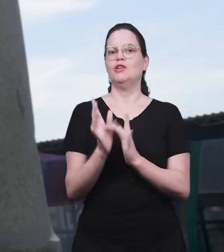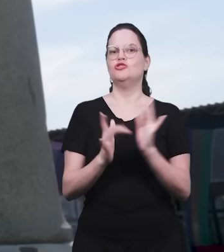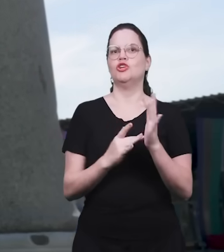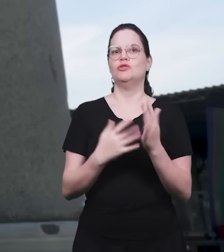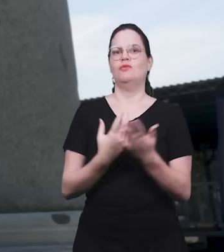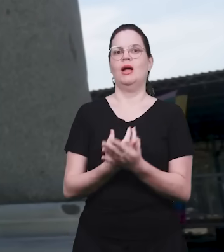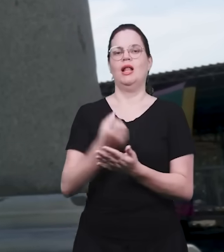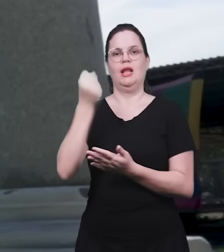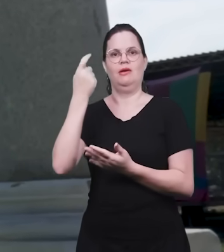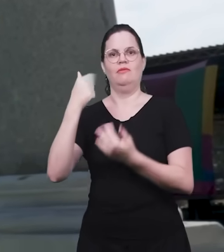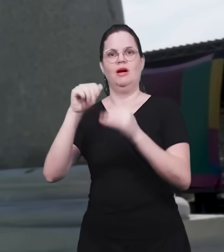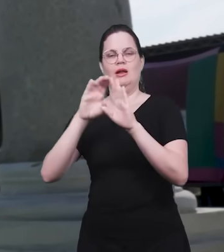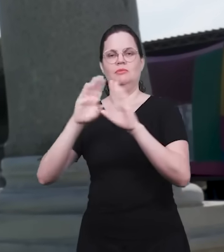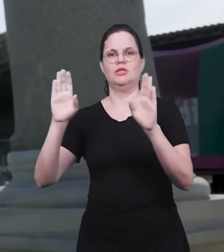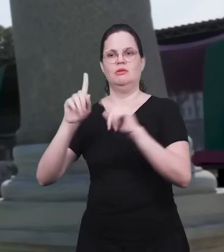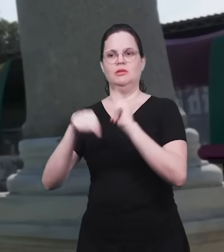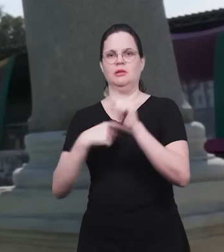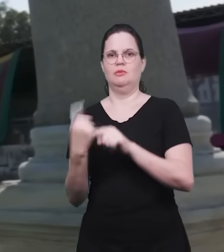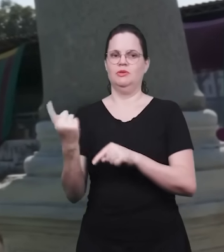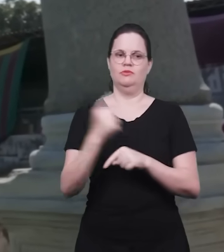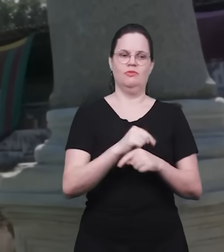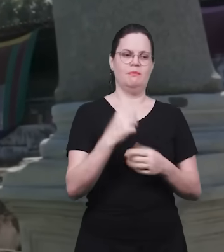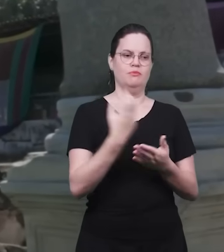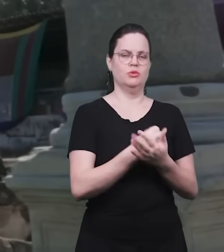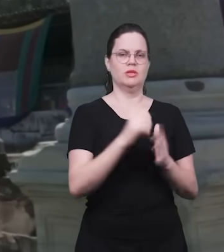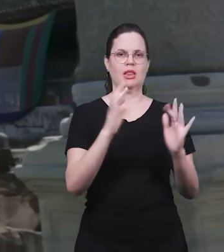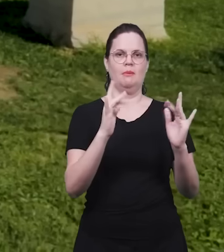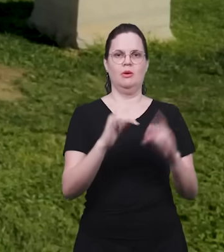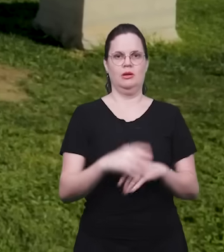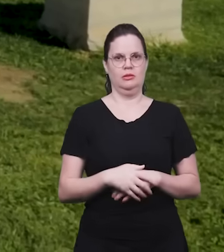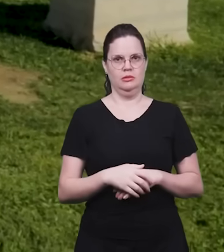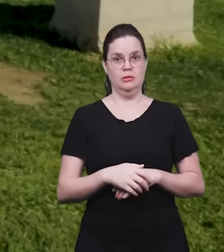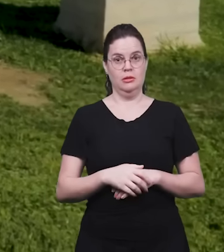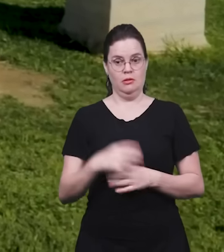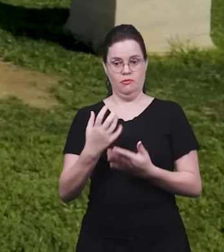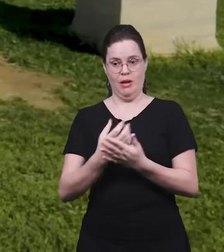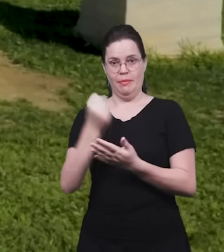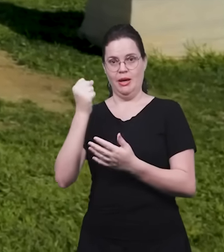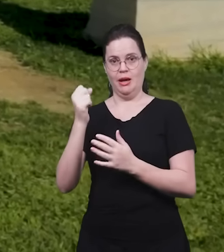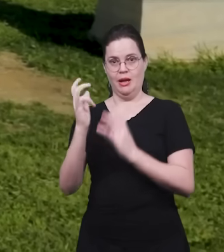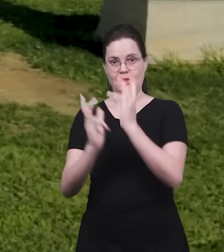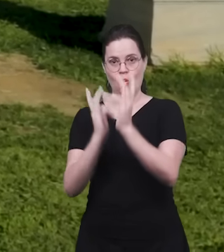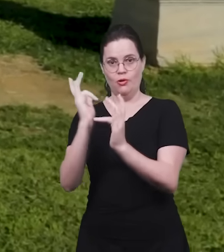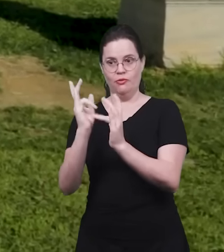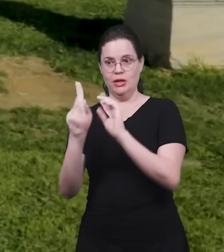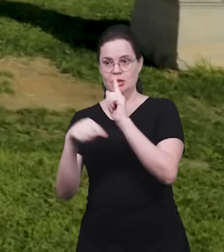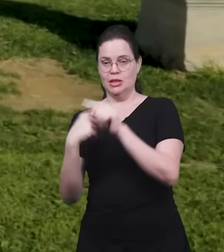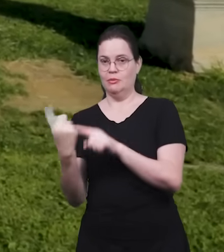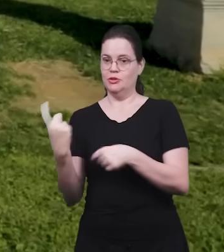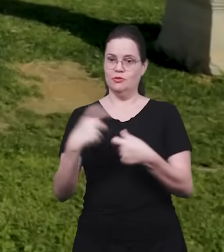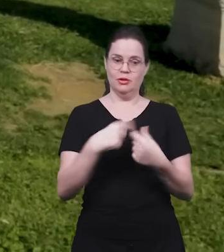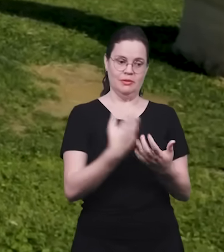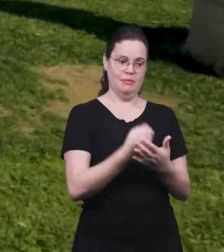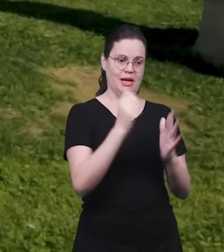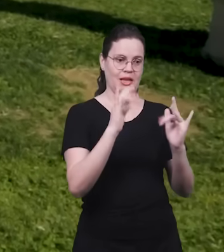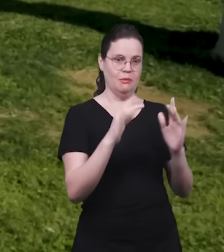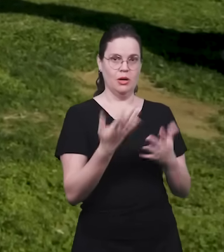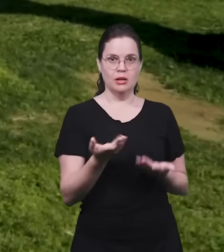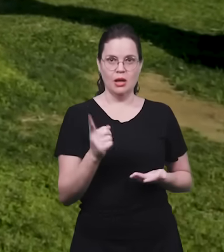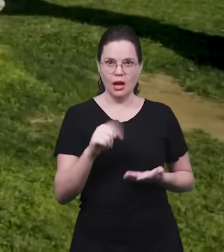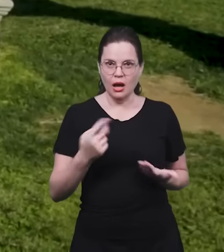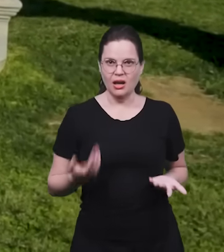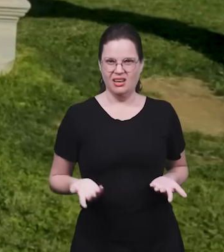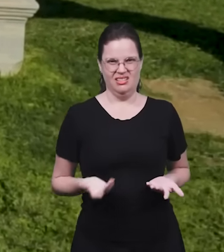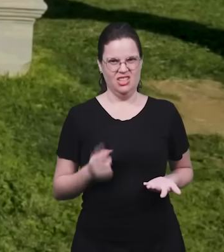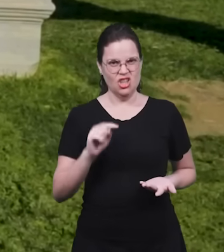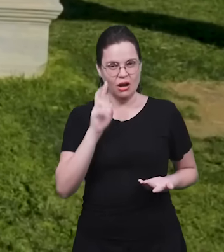leva a igreja e depois vem buscar a namorada. Ele levou a noiva e depois veio buscar a outra que ficou. Não existe isso.